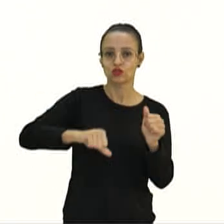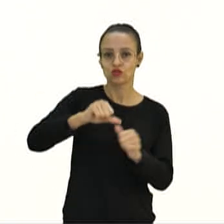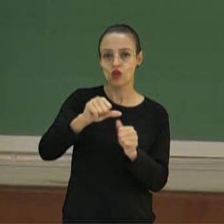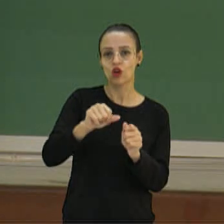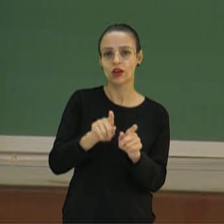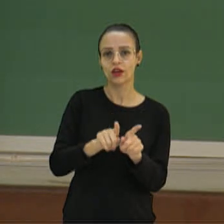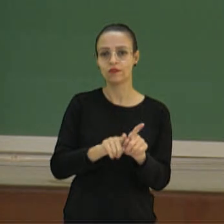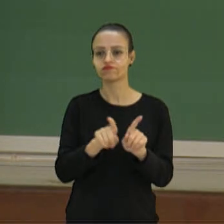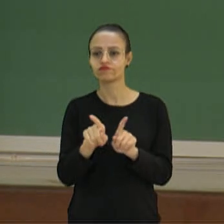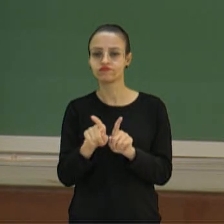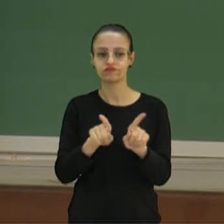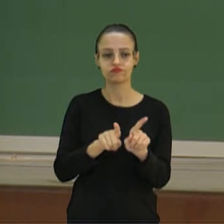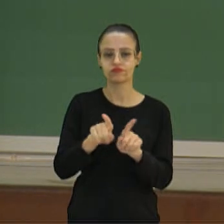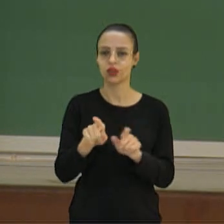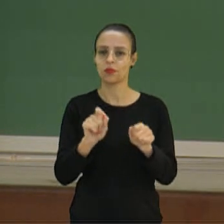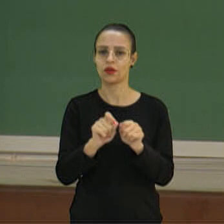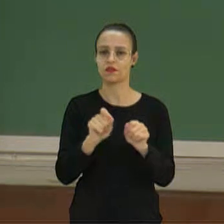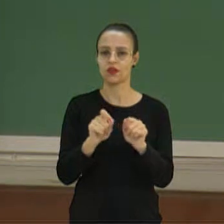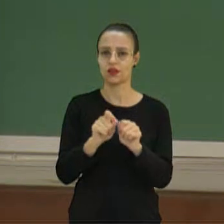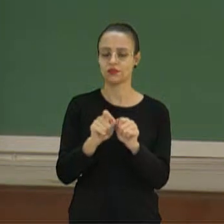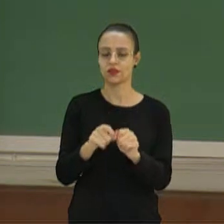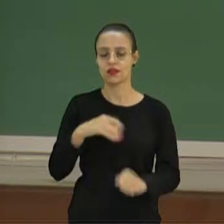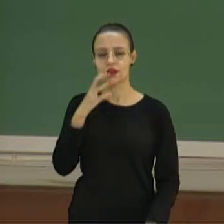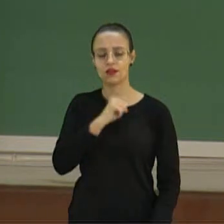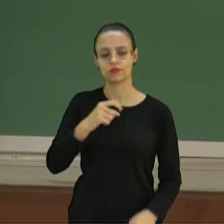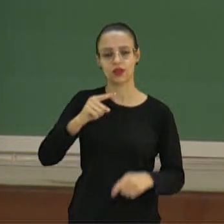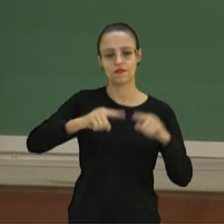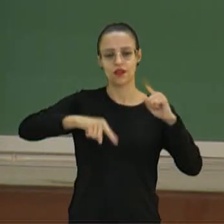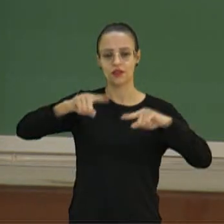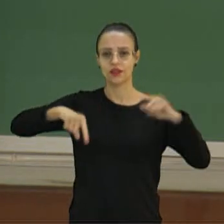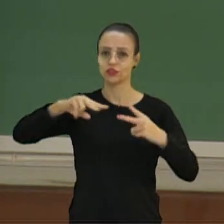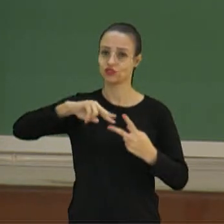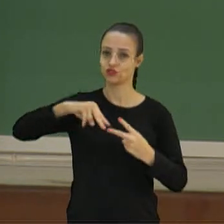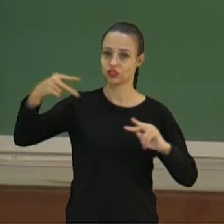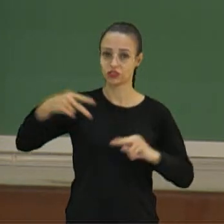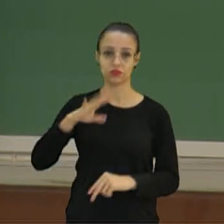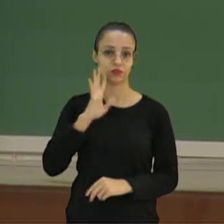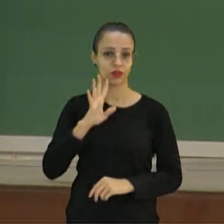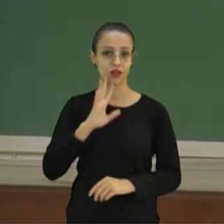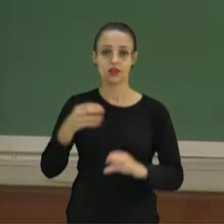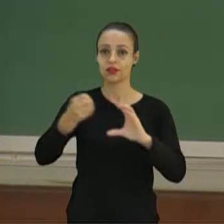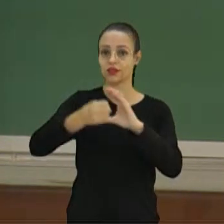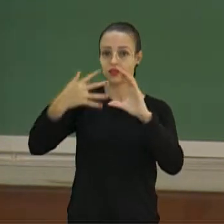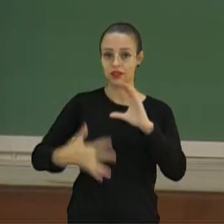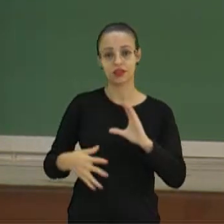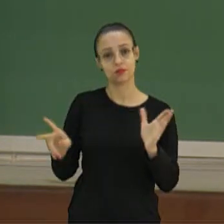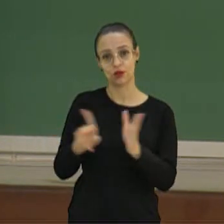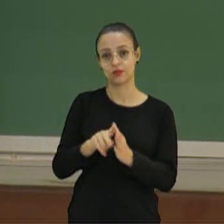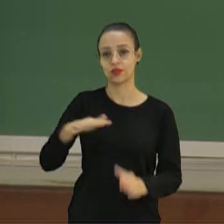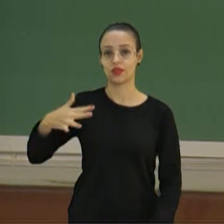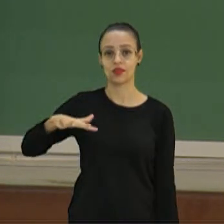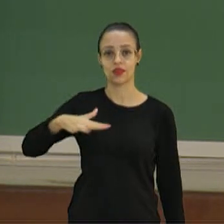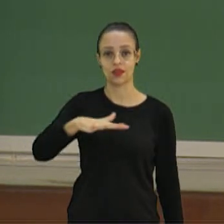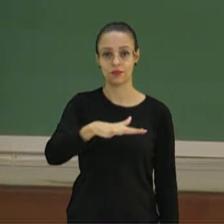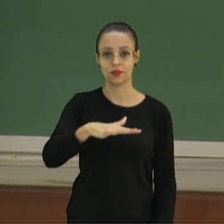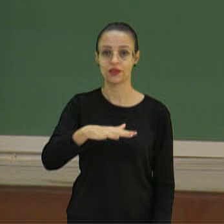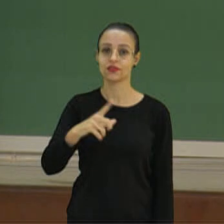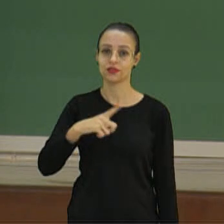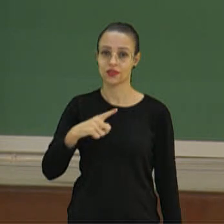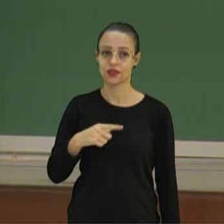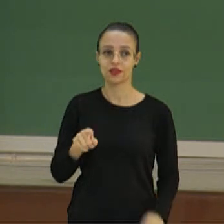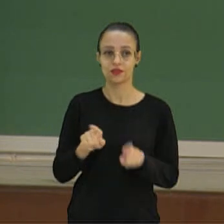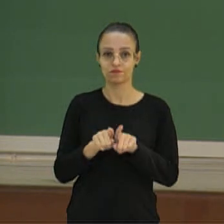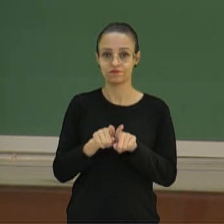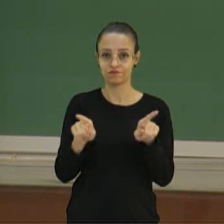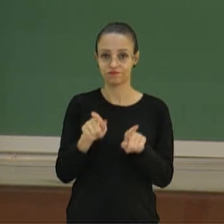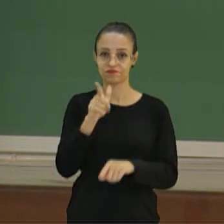poder maximizar a reprodução e ter uma variabilidade genética bem legal. Então é uma característica dos répteis ter o hemipênis.